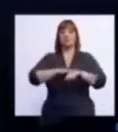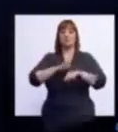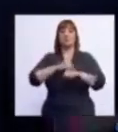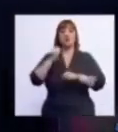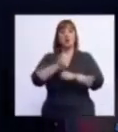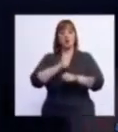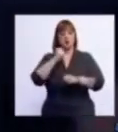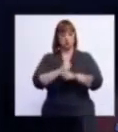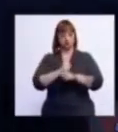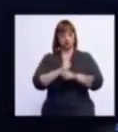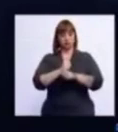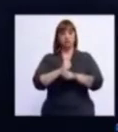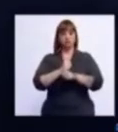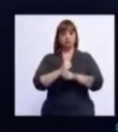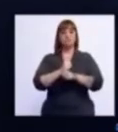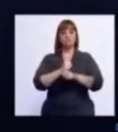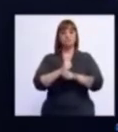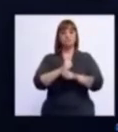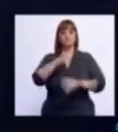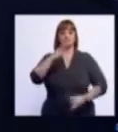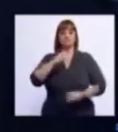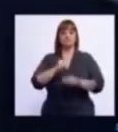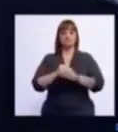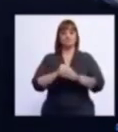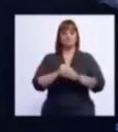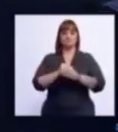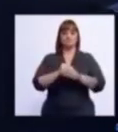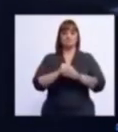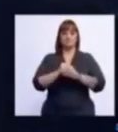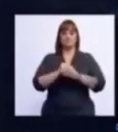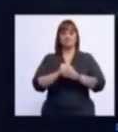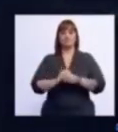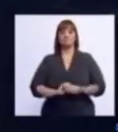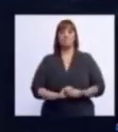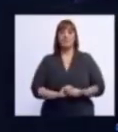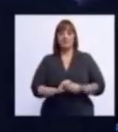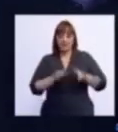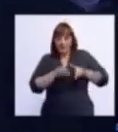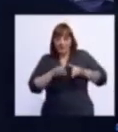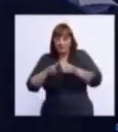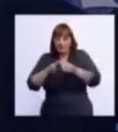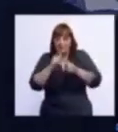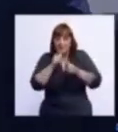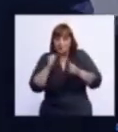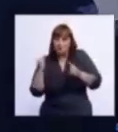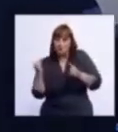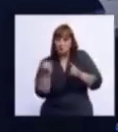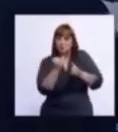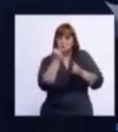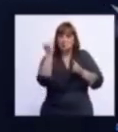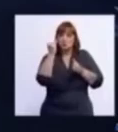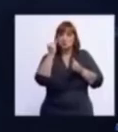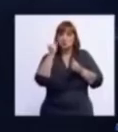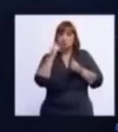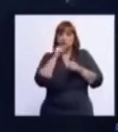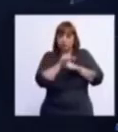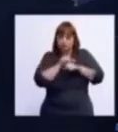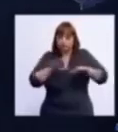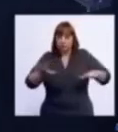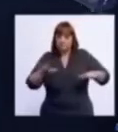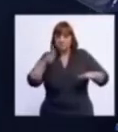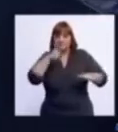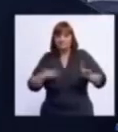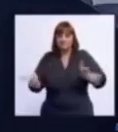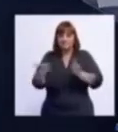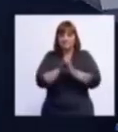obras complementares, adutoras, ramais, canais importantíssimos para a água chegar